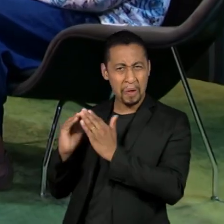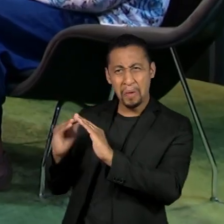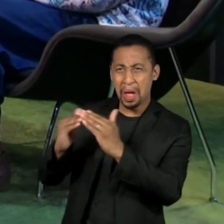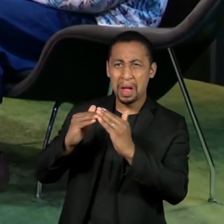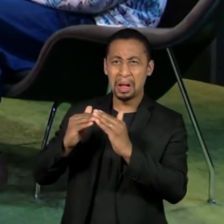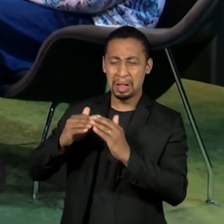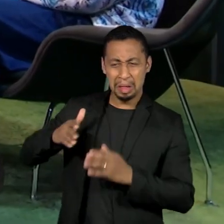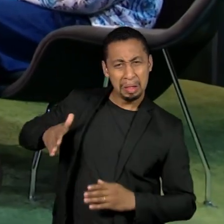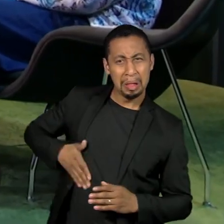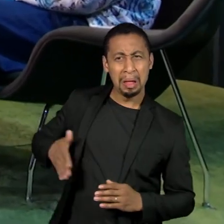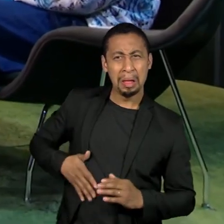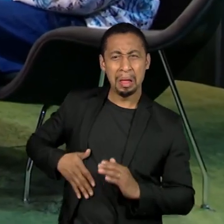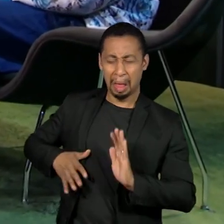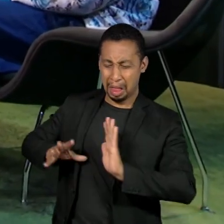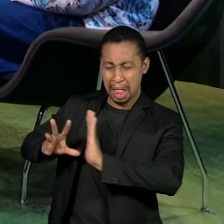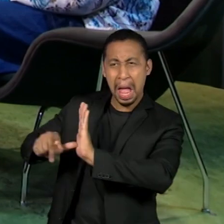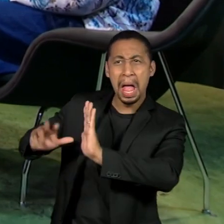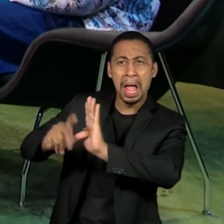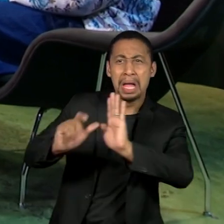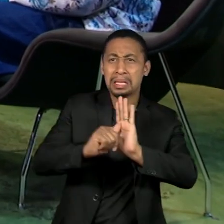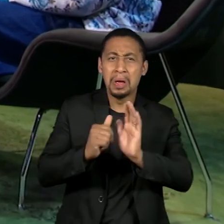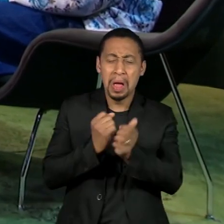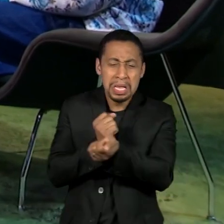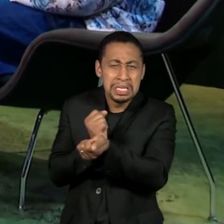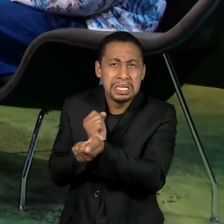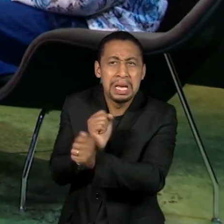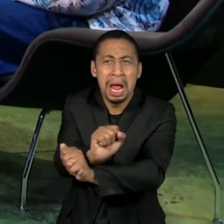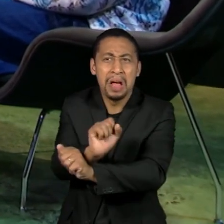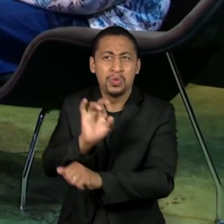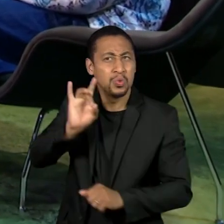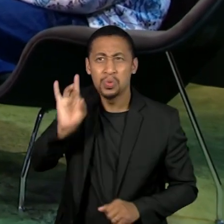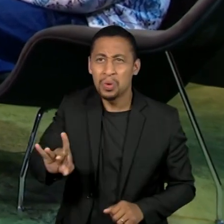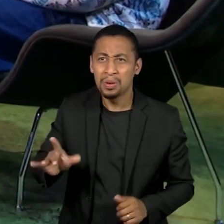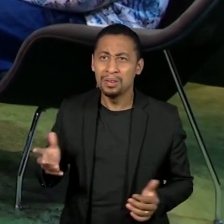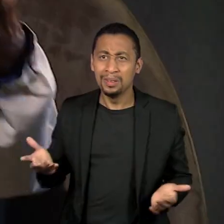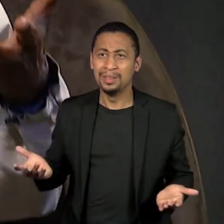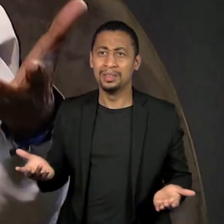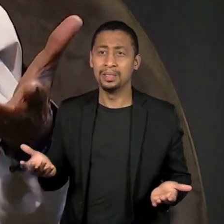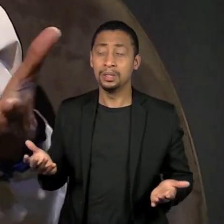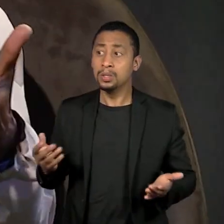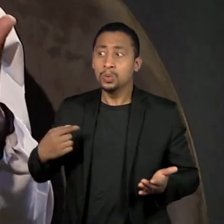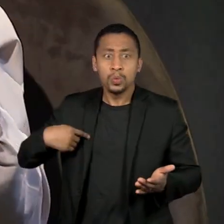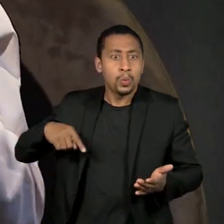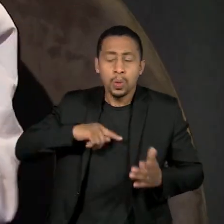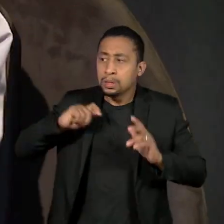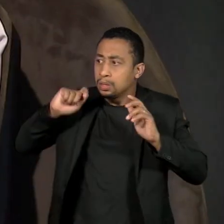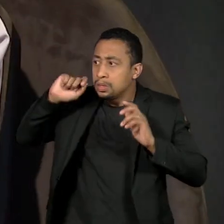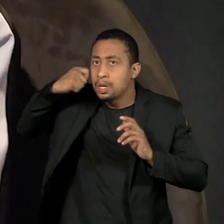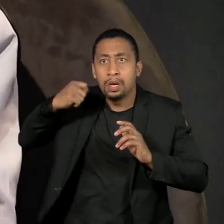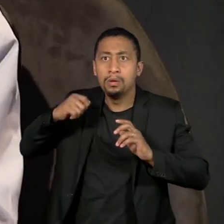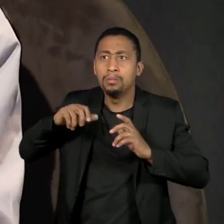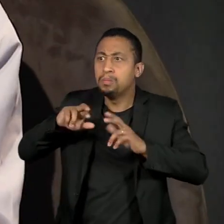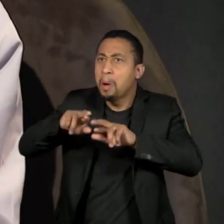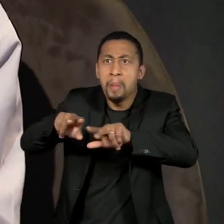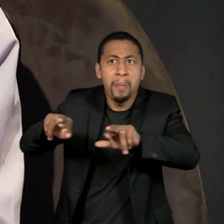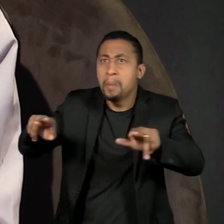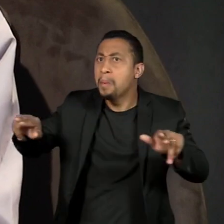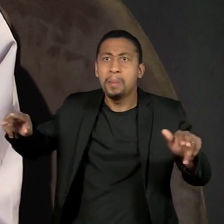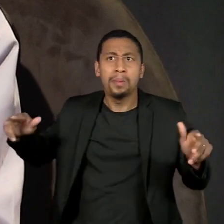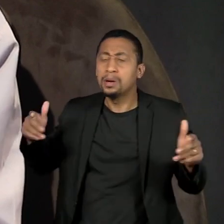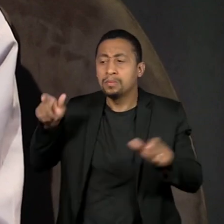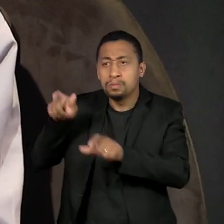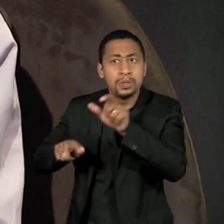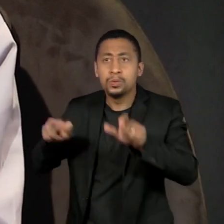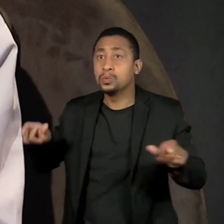ladrões, nós não fomos só escravos, nós somos N outras coisas. Eu, por exemplo, tenho